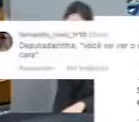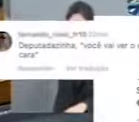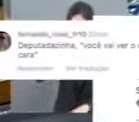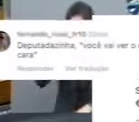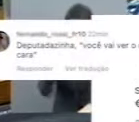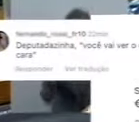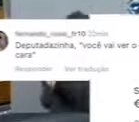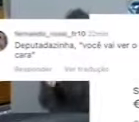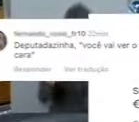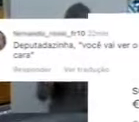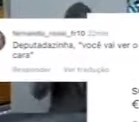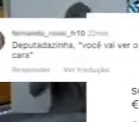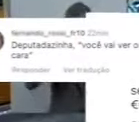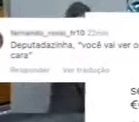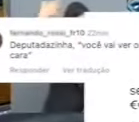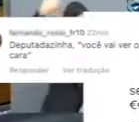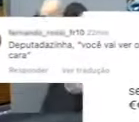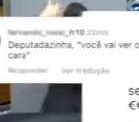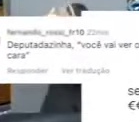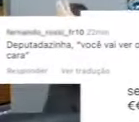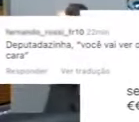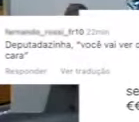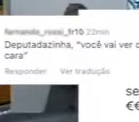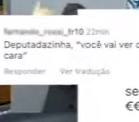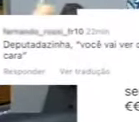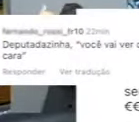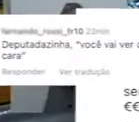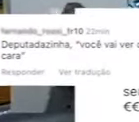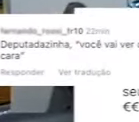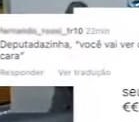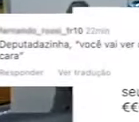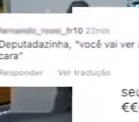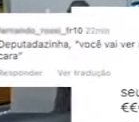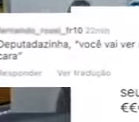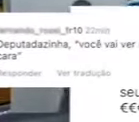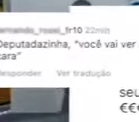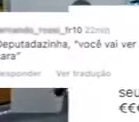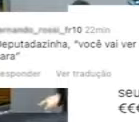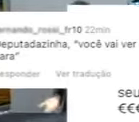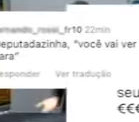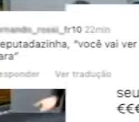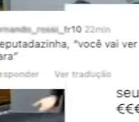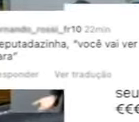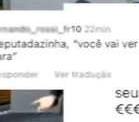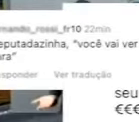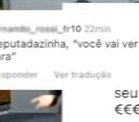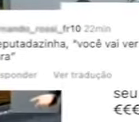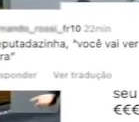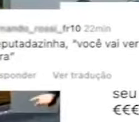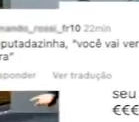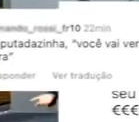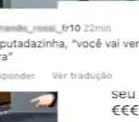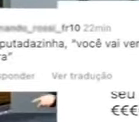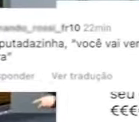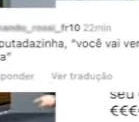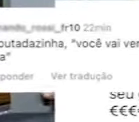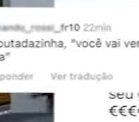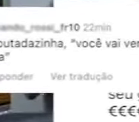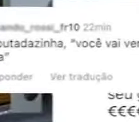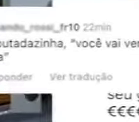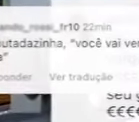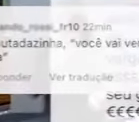cabelo, né? Então, eu penso que esse tipo de manifestação que vai às raias do racismo,